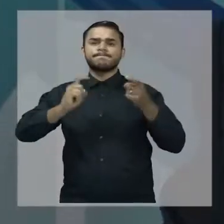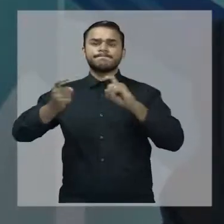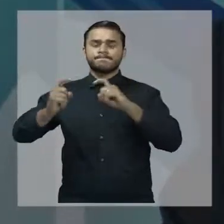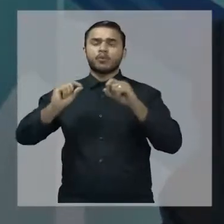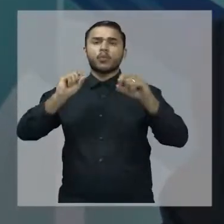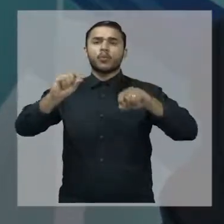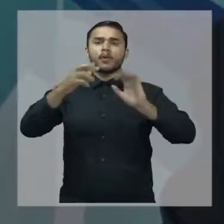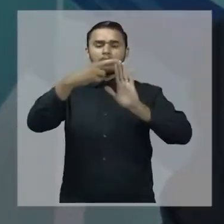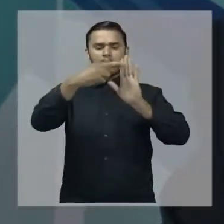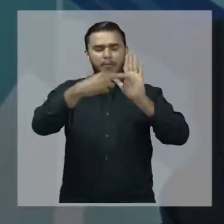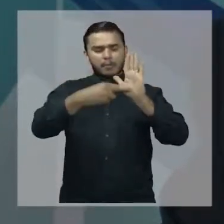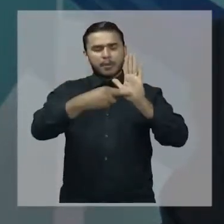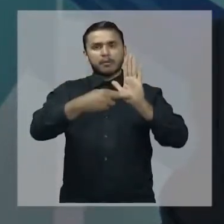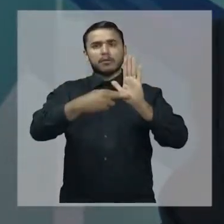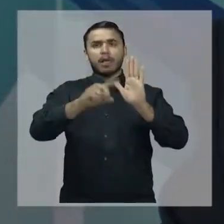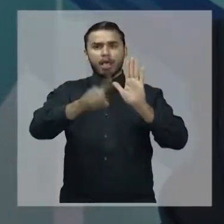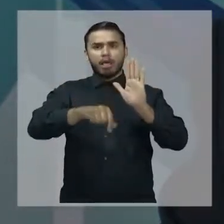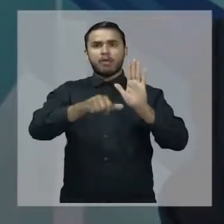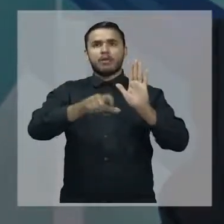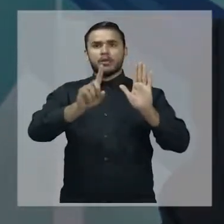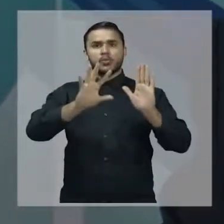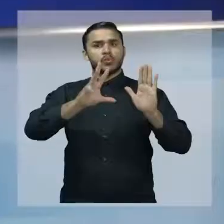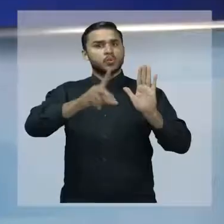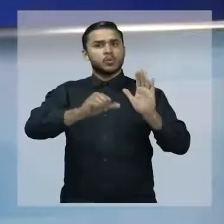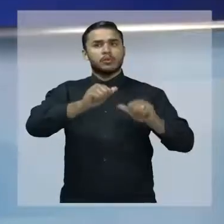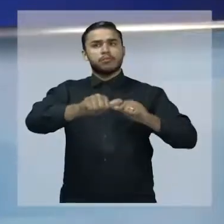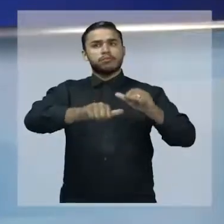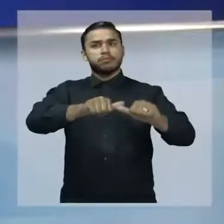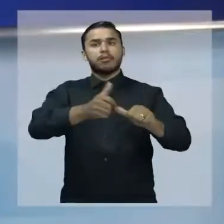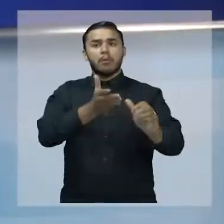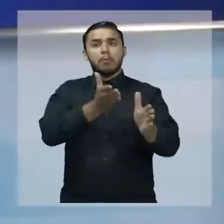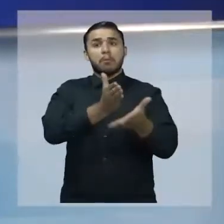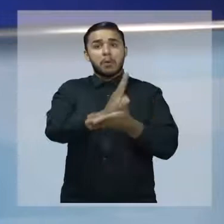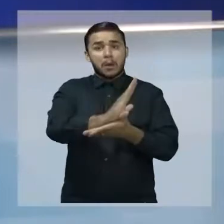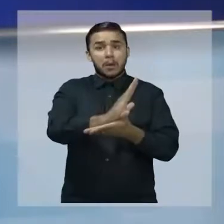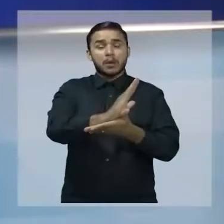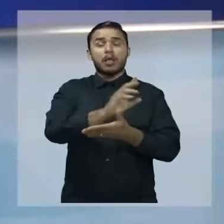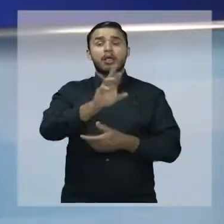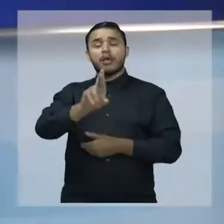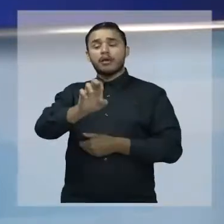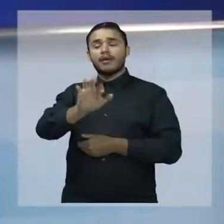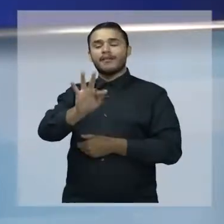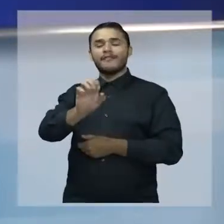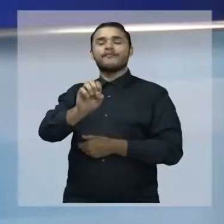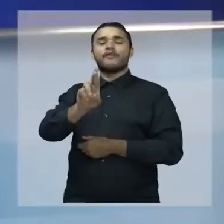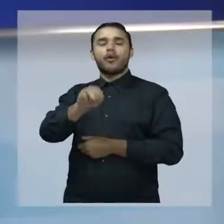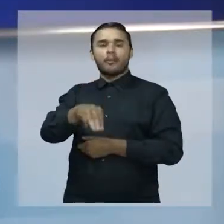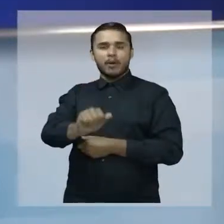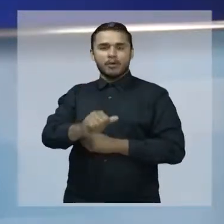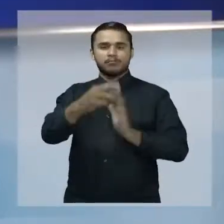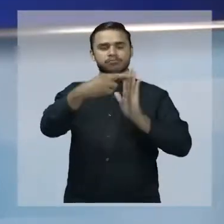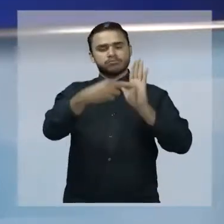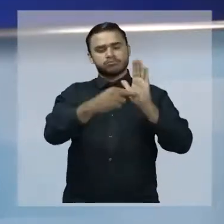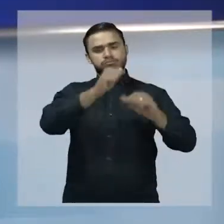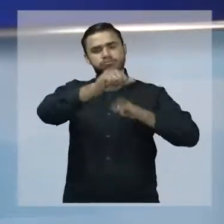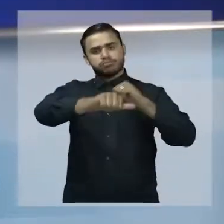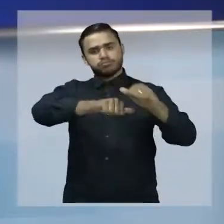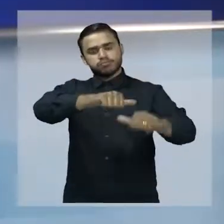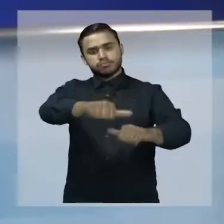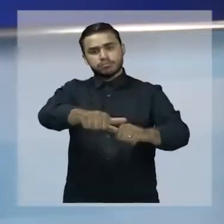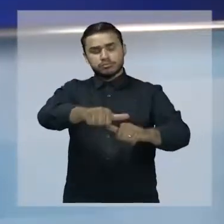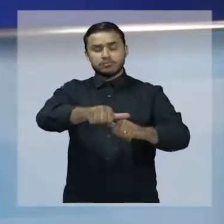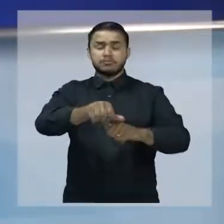buscando destravar o Brasil, caminhando aí na tentativa de aprovação das reformas. São pelo